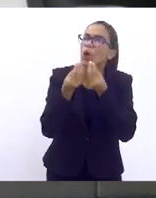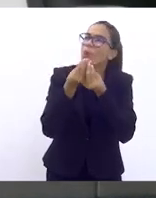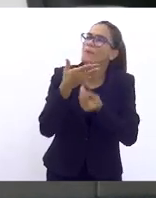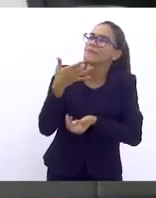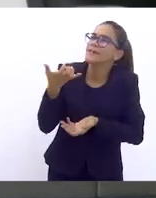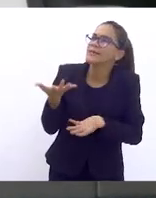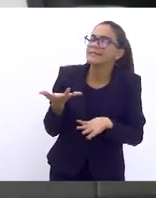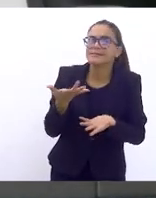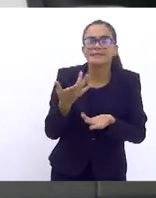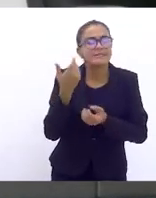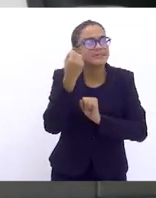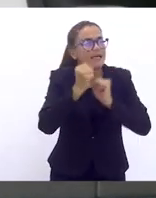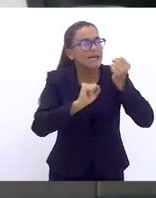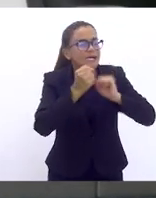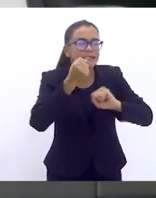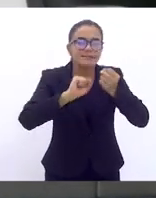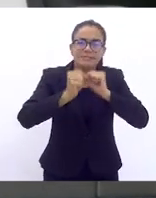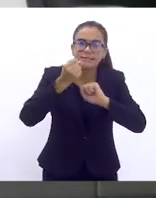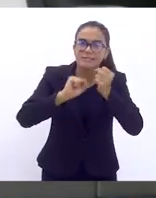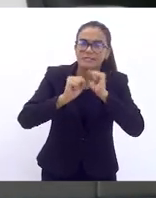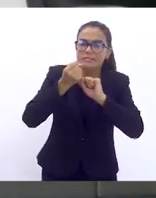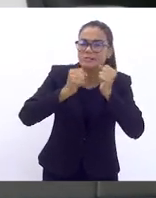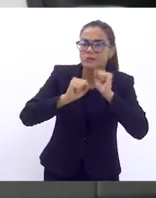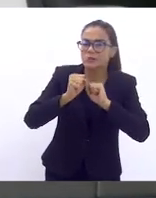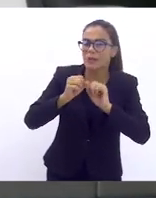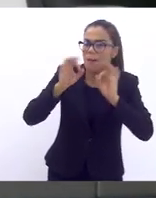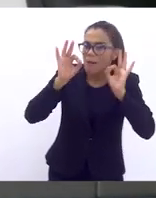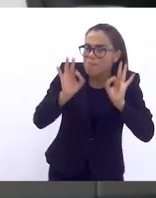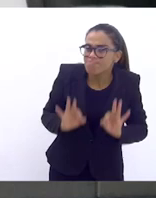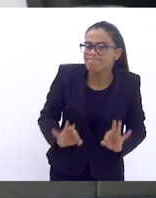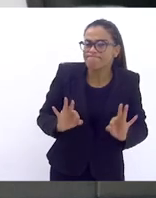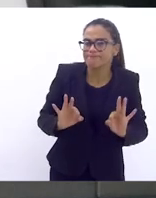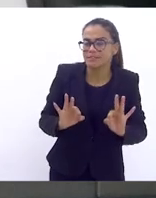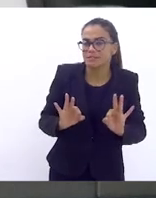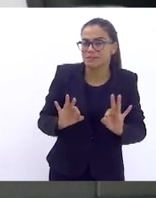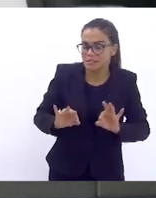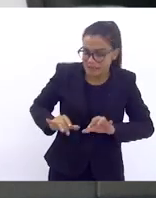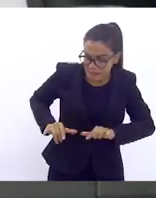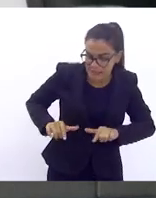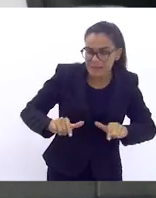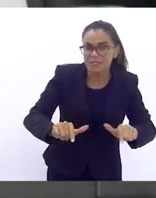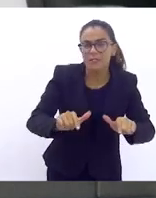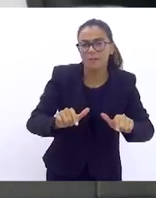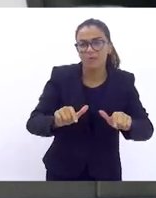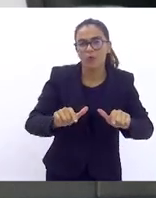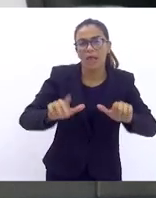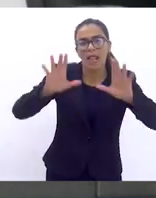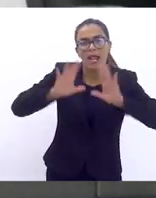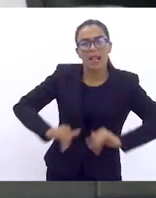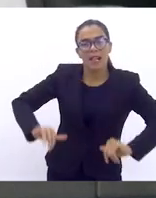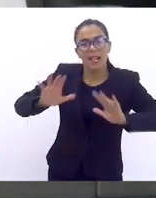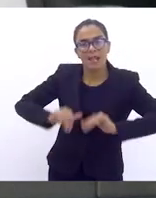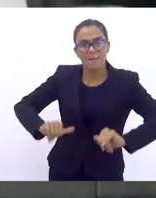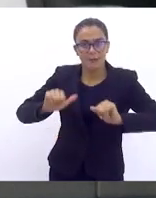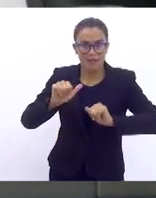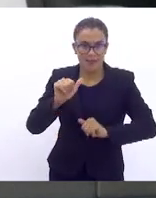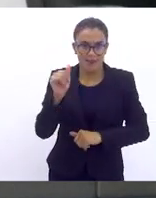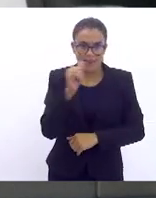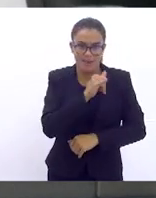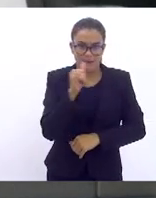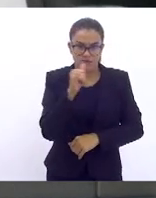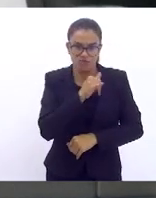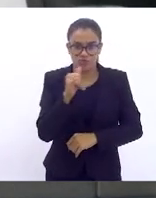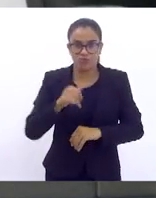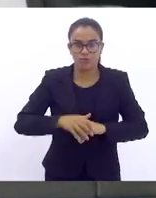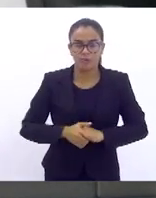para que as indústrias possam efetivamente serem descarbonizada e muitas vezes sem